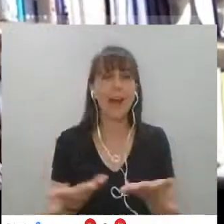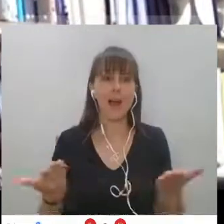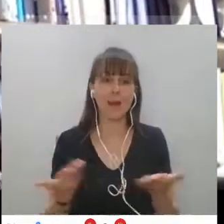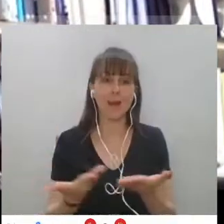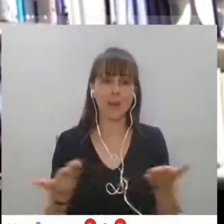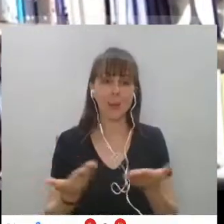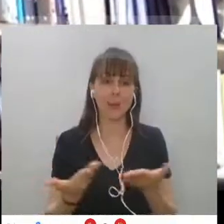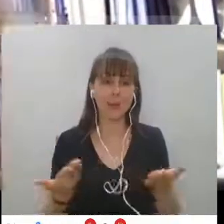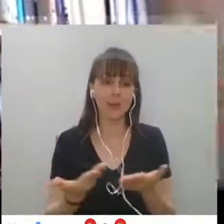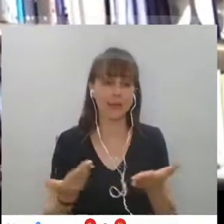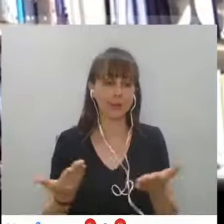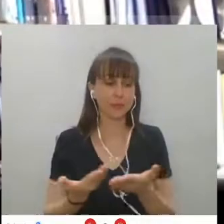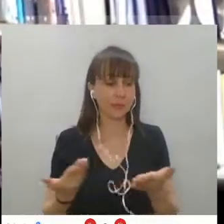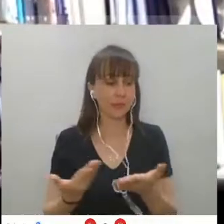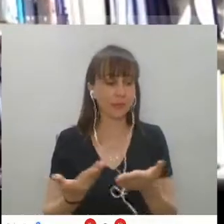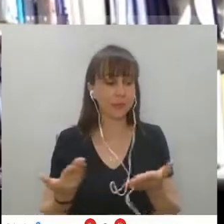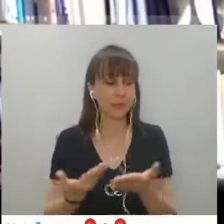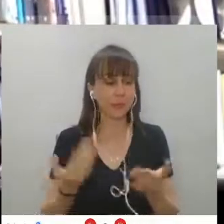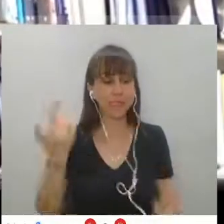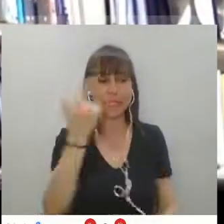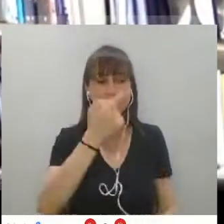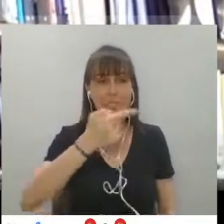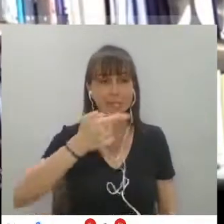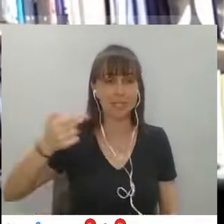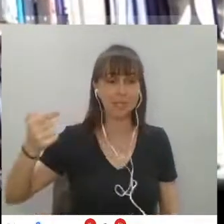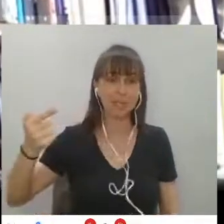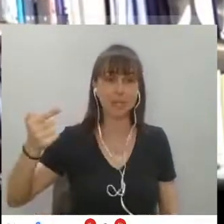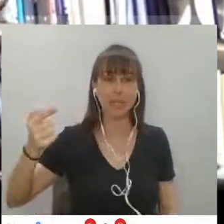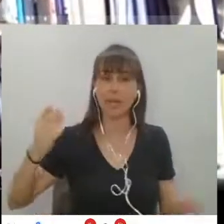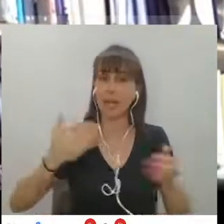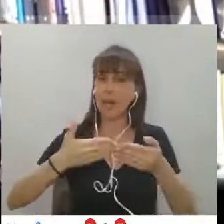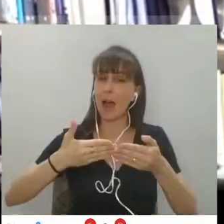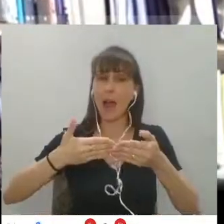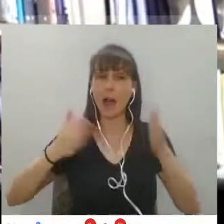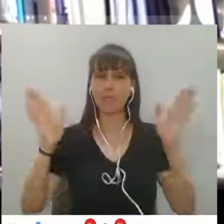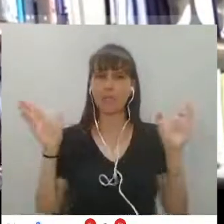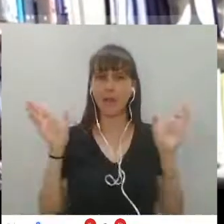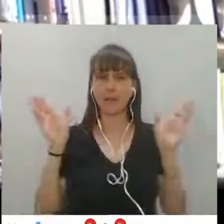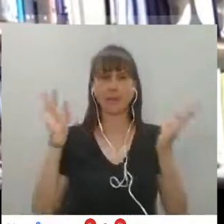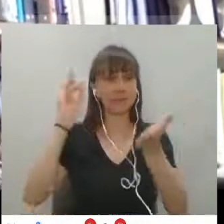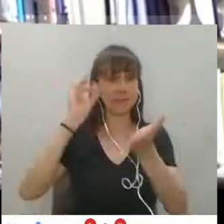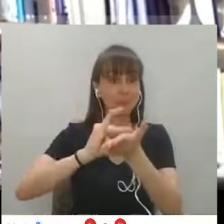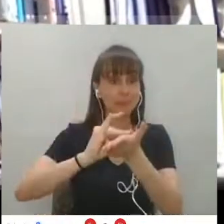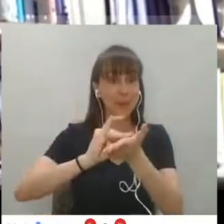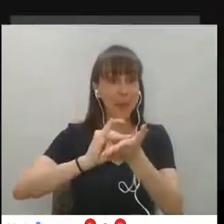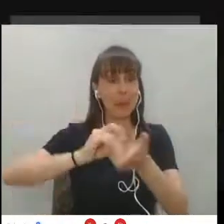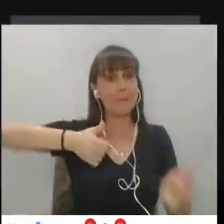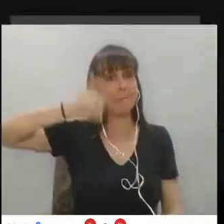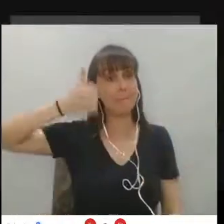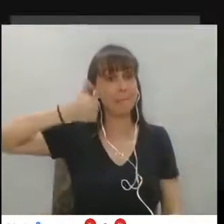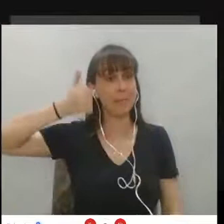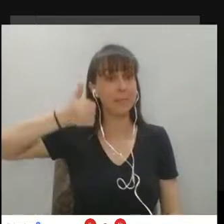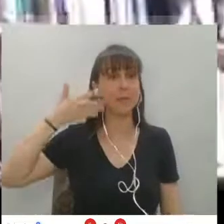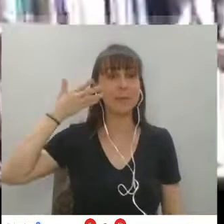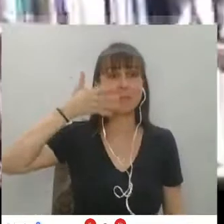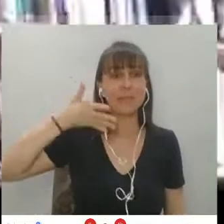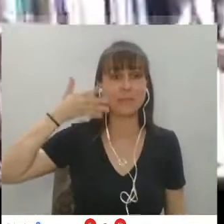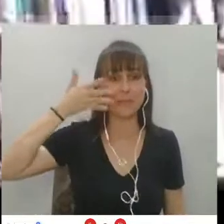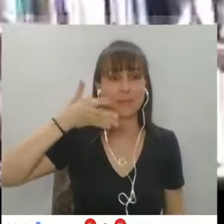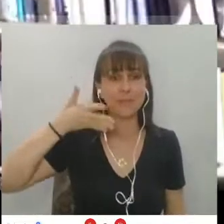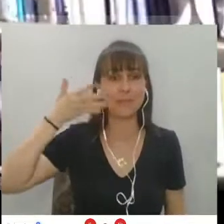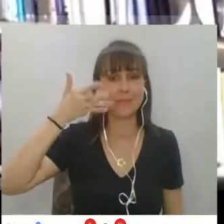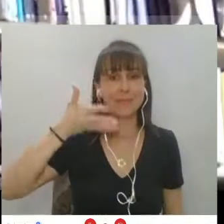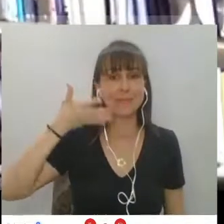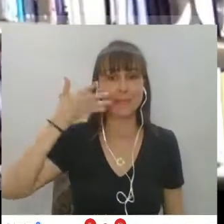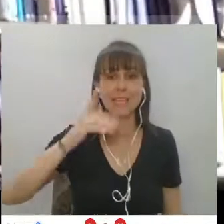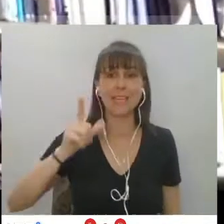palavra já com a semana aberta, né? Vamos para a nossa primeira palestra. E temos aqui a nossa querida